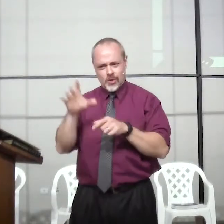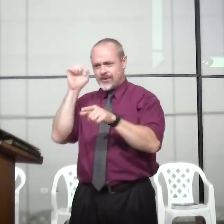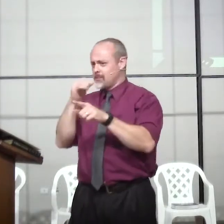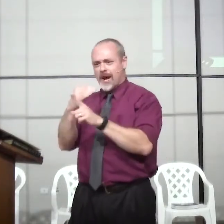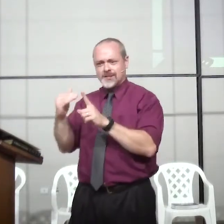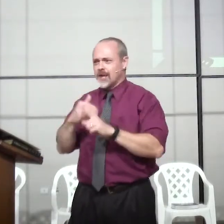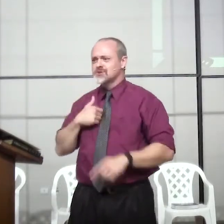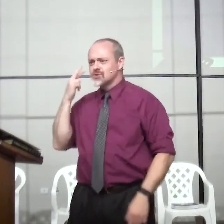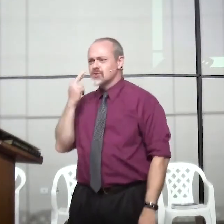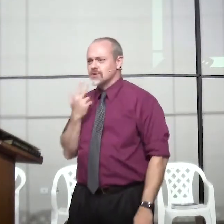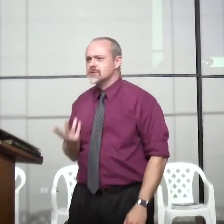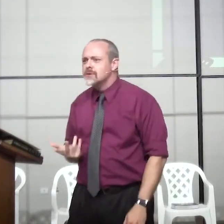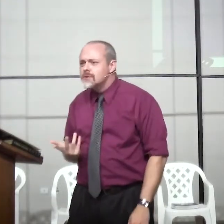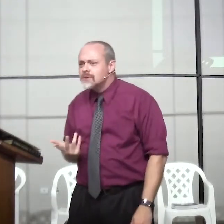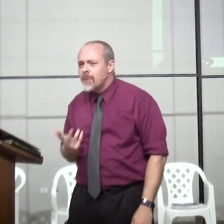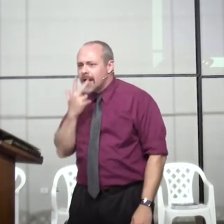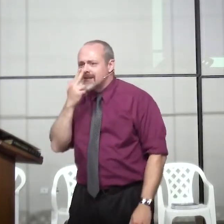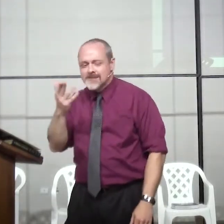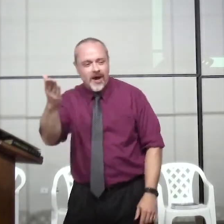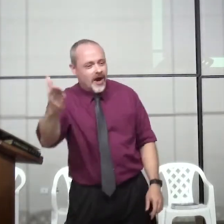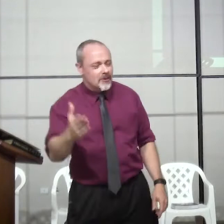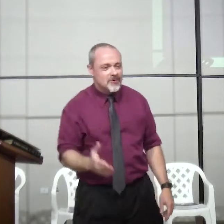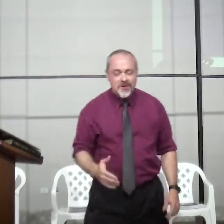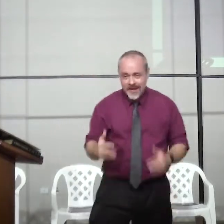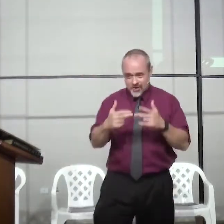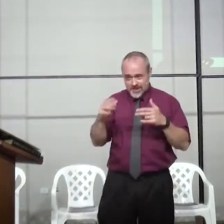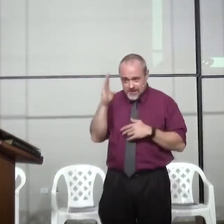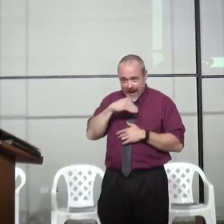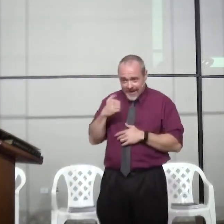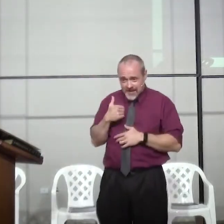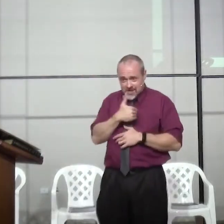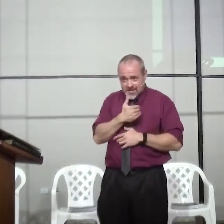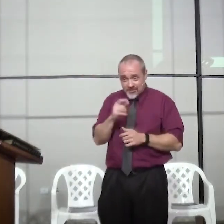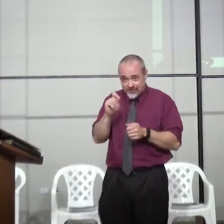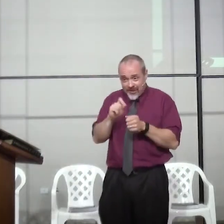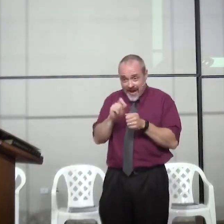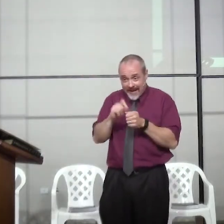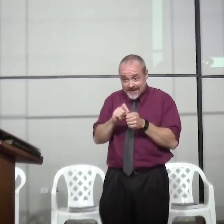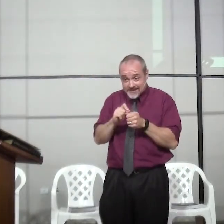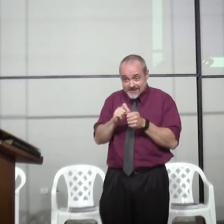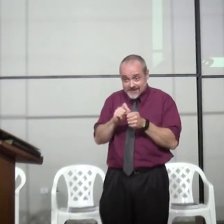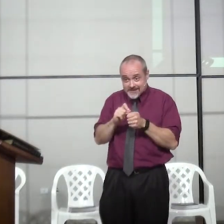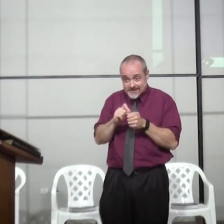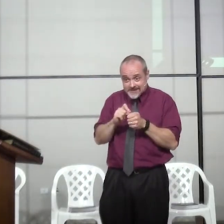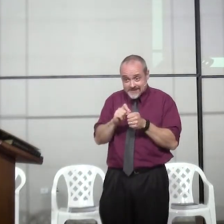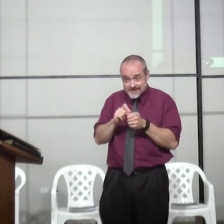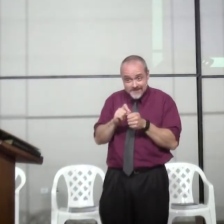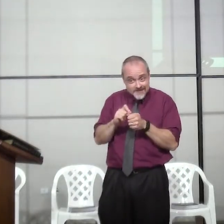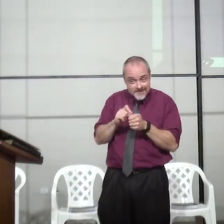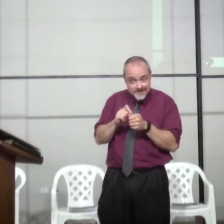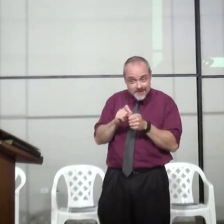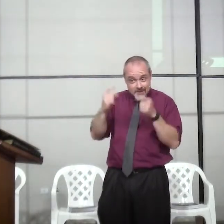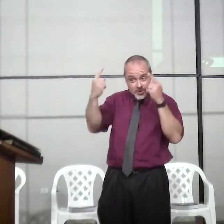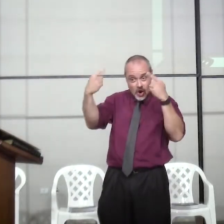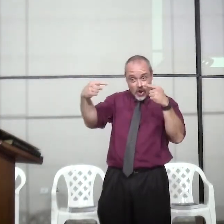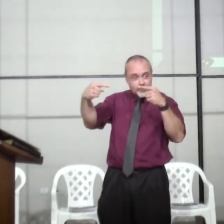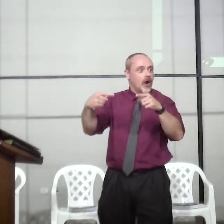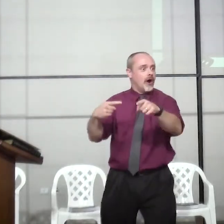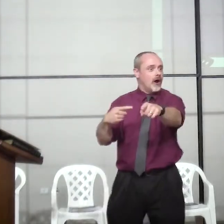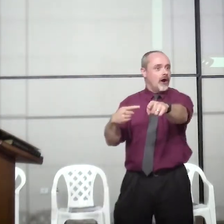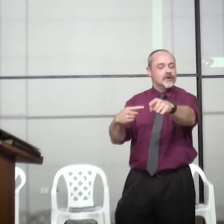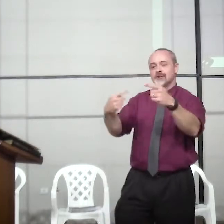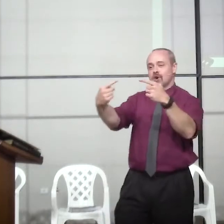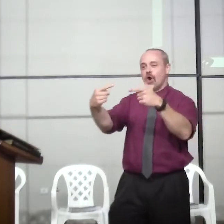eu estou ouvindo parte, eu sou surdo. Parece. As coisas más que a gente faz